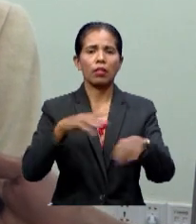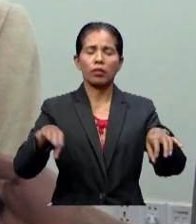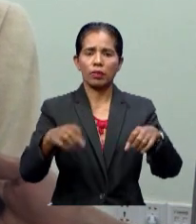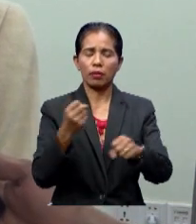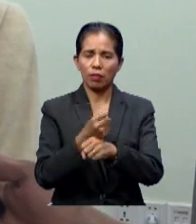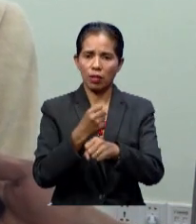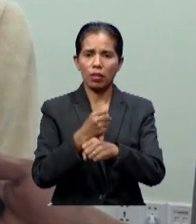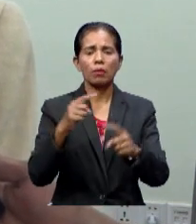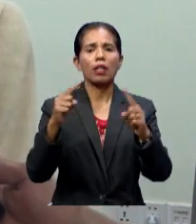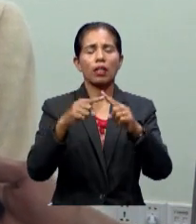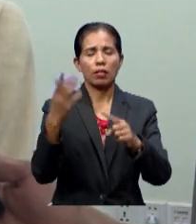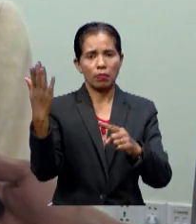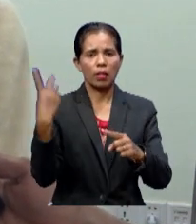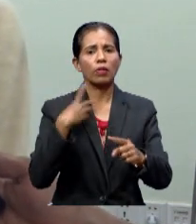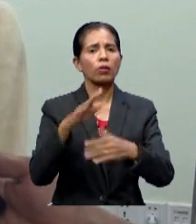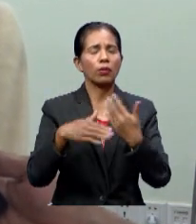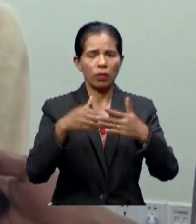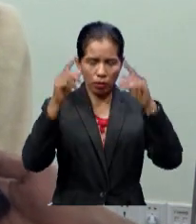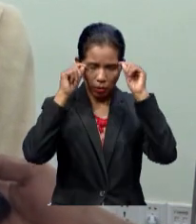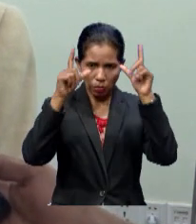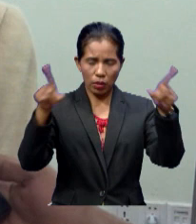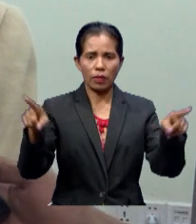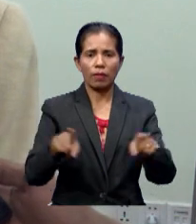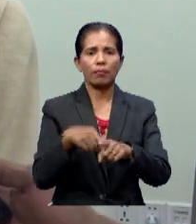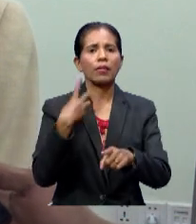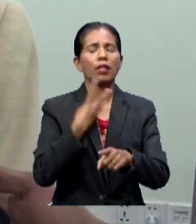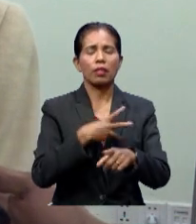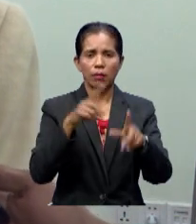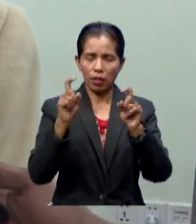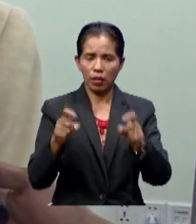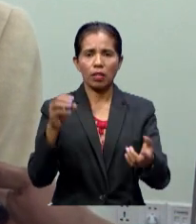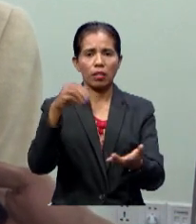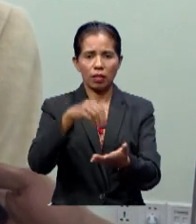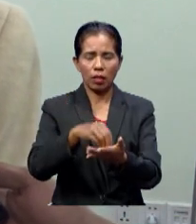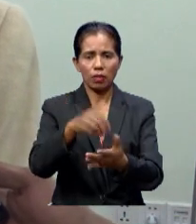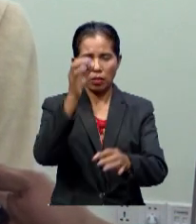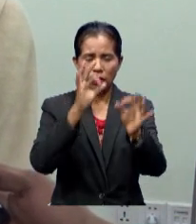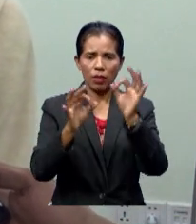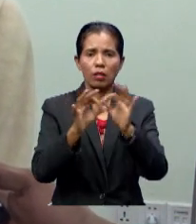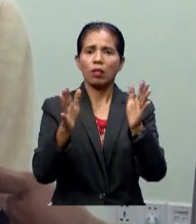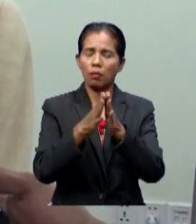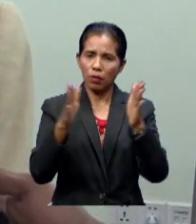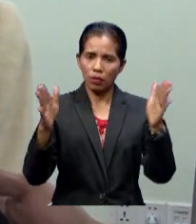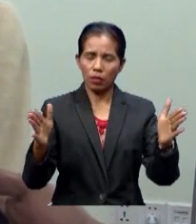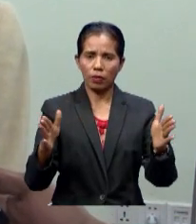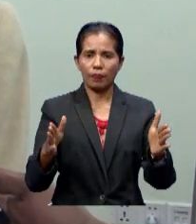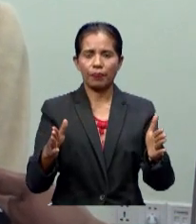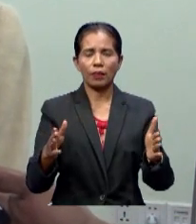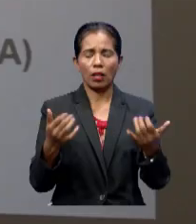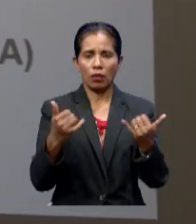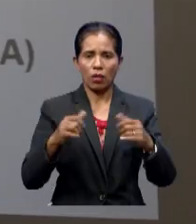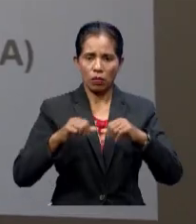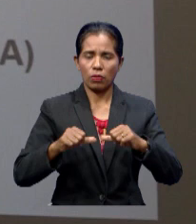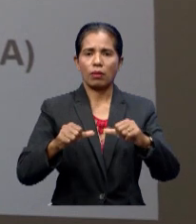makas ba dana ba ita hototu timoroan nudar timoroan ita maktenke hatudu ya komitmen tu da bot ba kebijakan ne bena gora lau